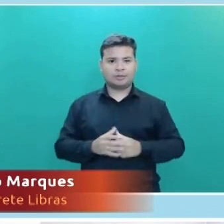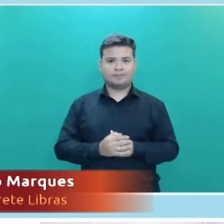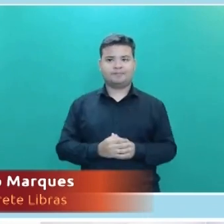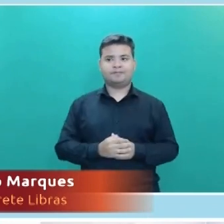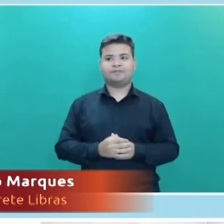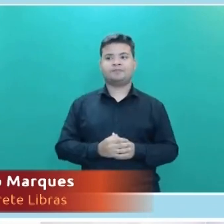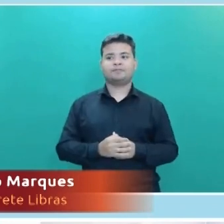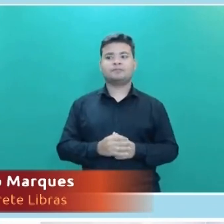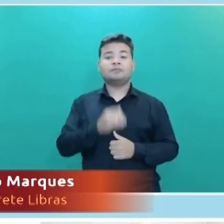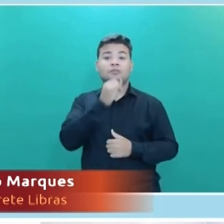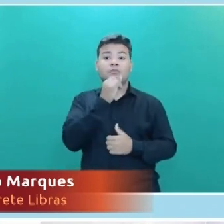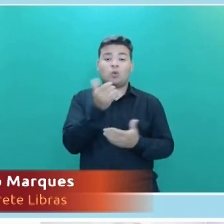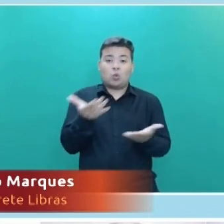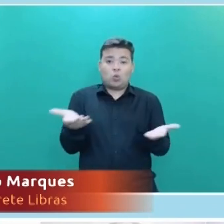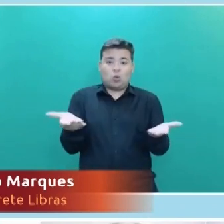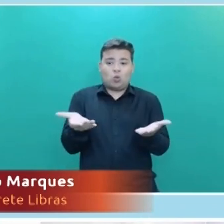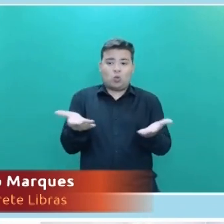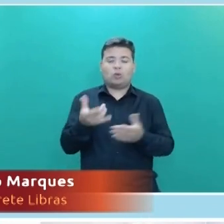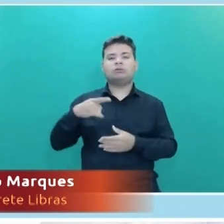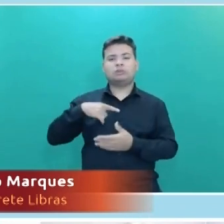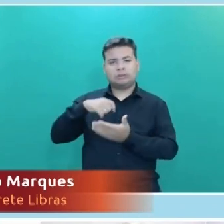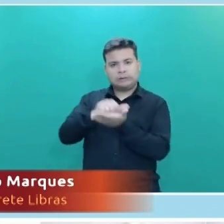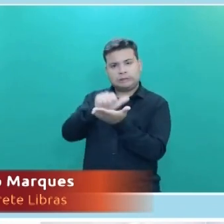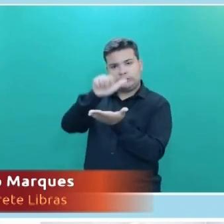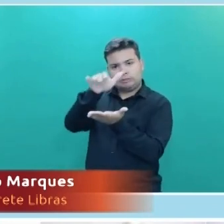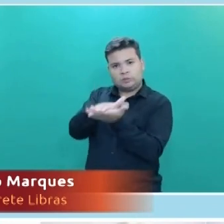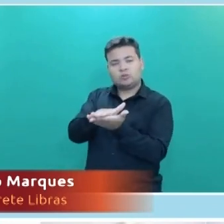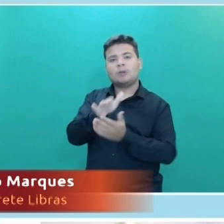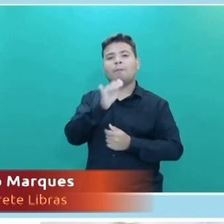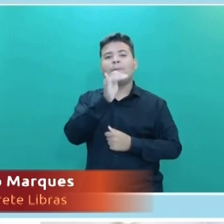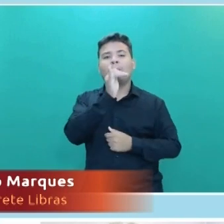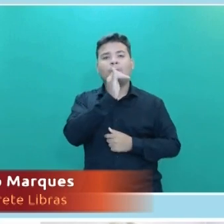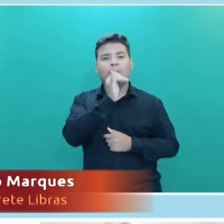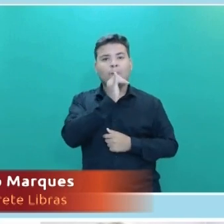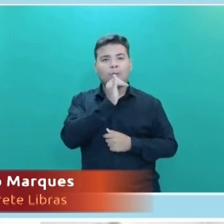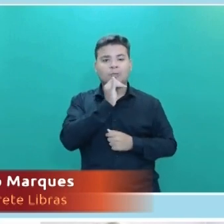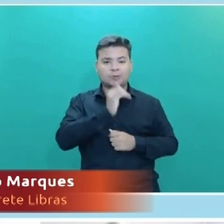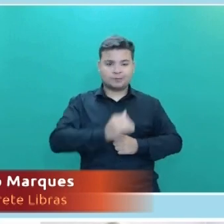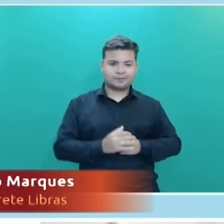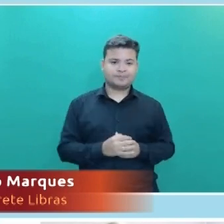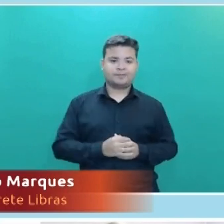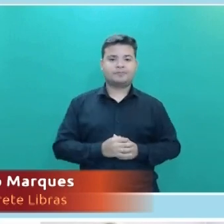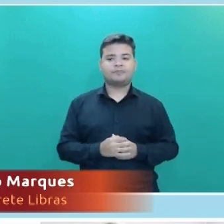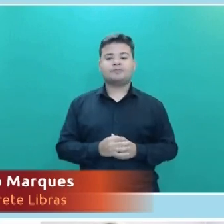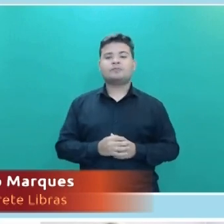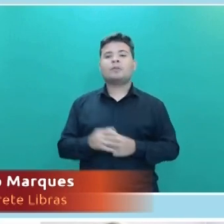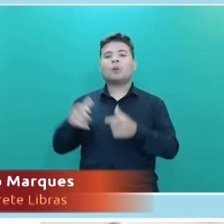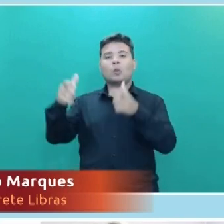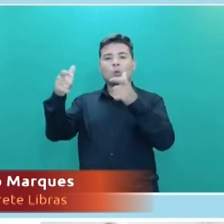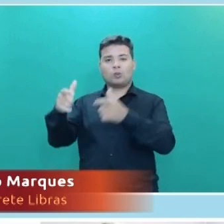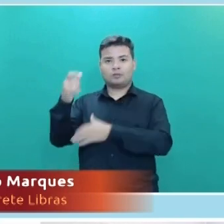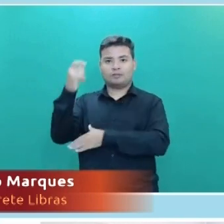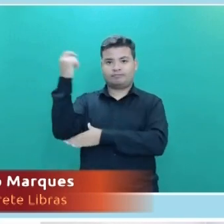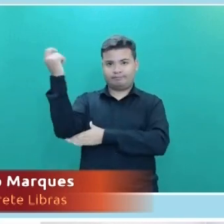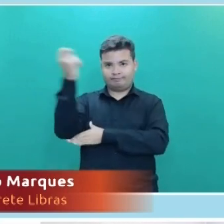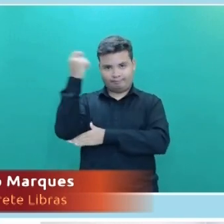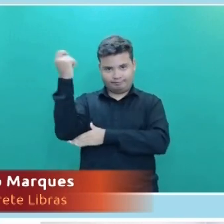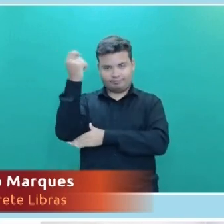Hoje, existem as multas, por exemplo, no caso lá do Rio Grande do Sul, das